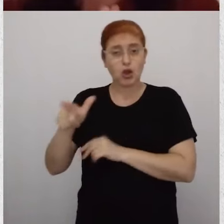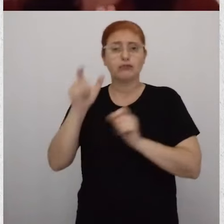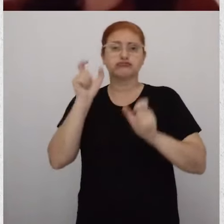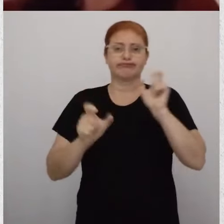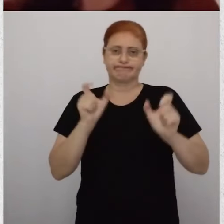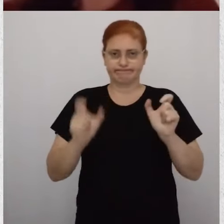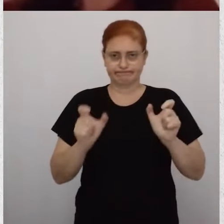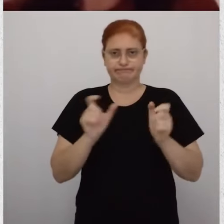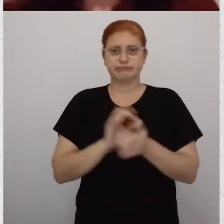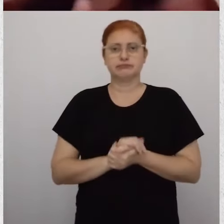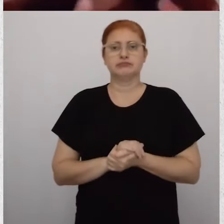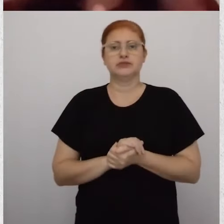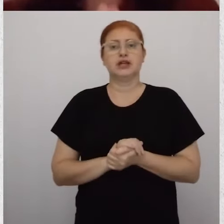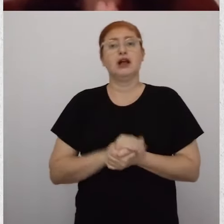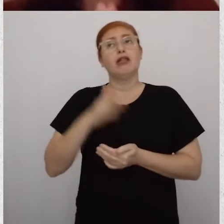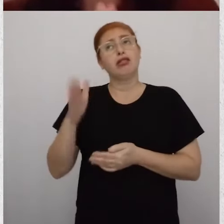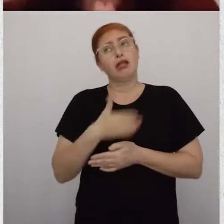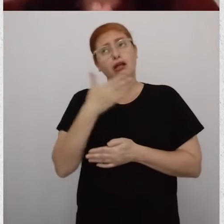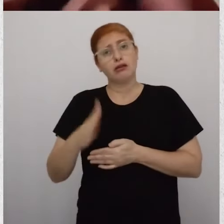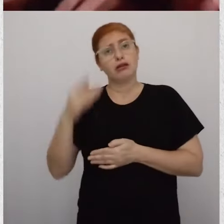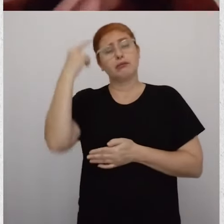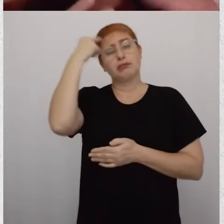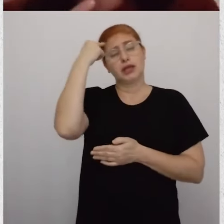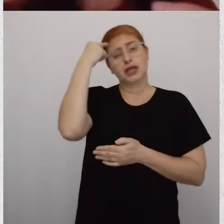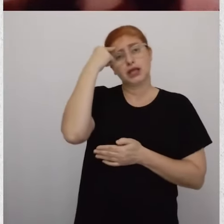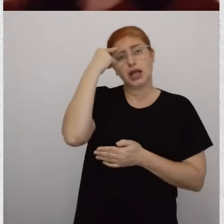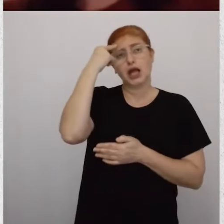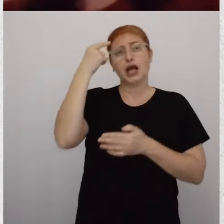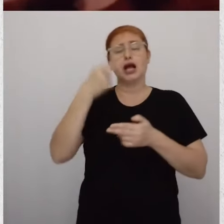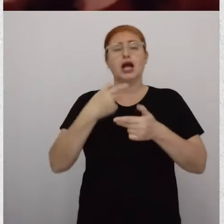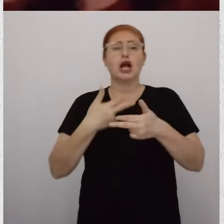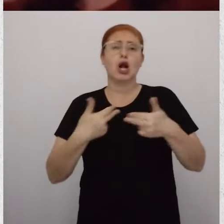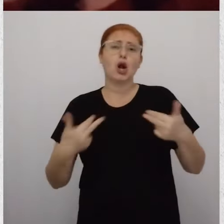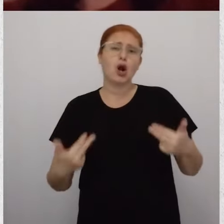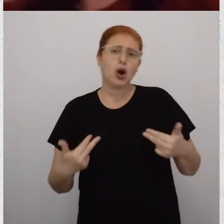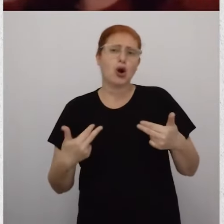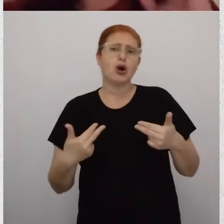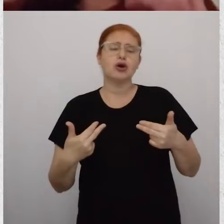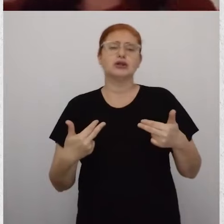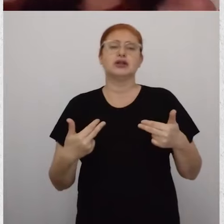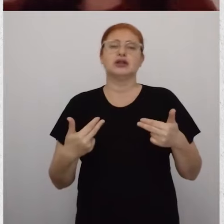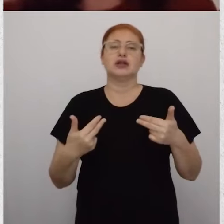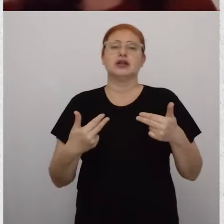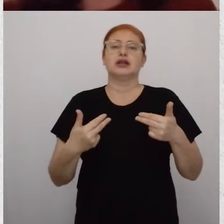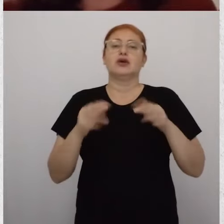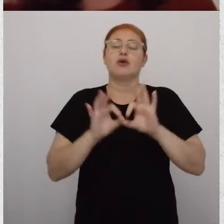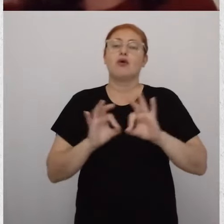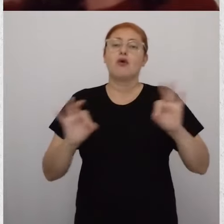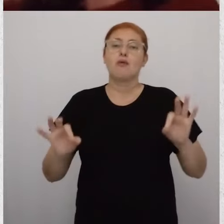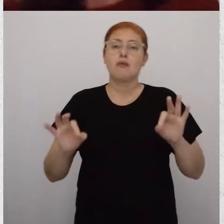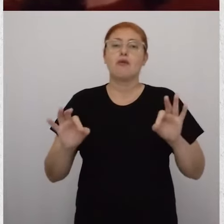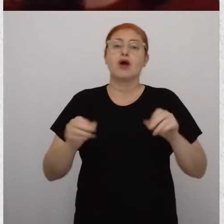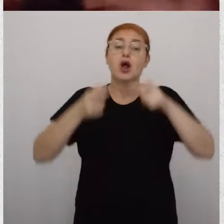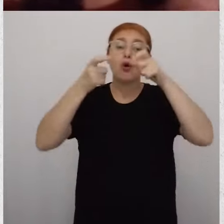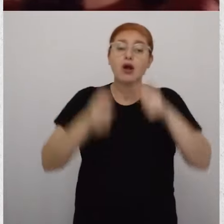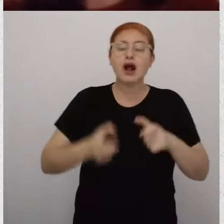assim. Que talvez a gente possa pensar numa coisa que tem sido muito comum, que é essa ideia de lugar de fala,